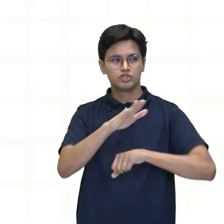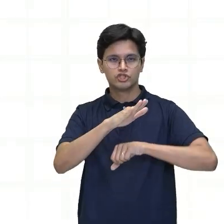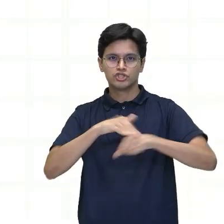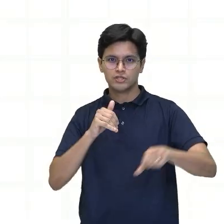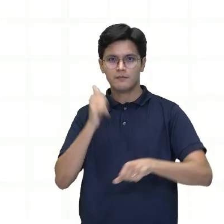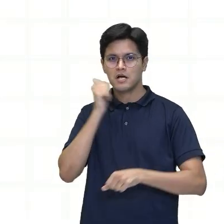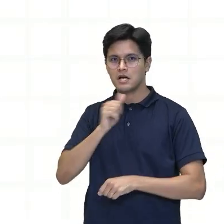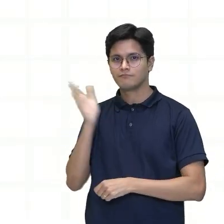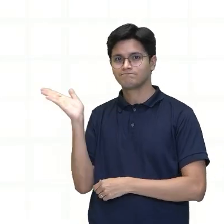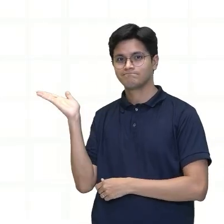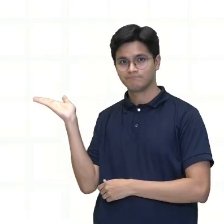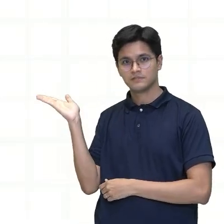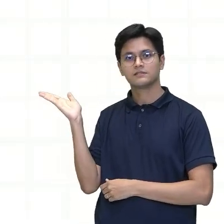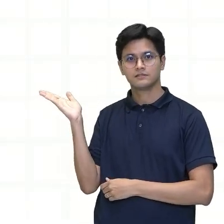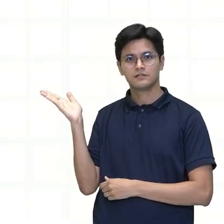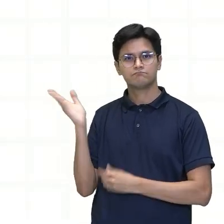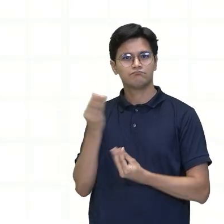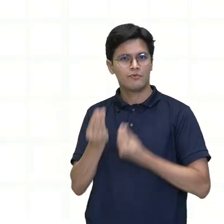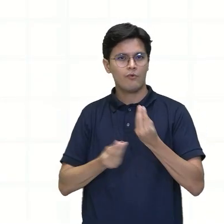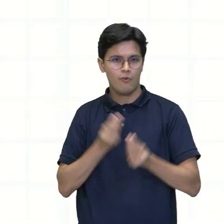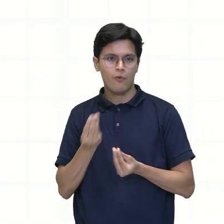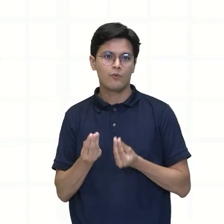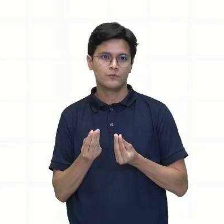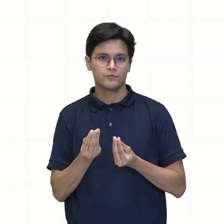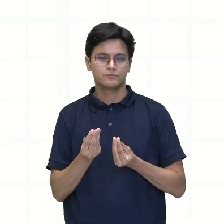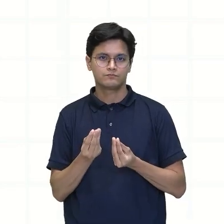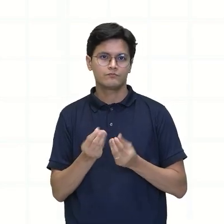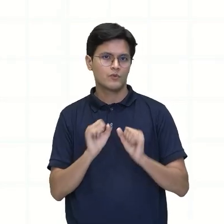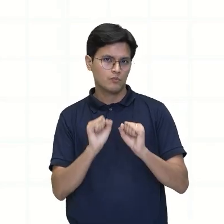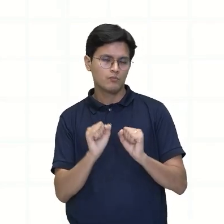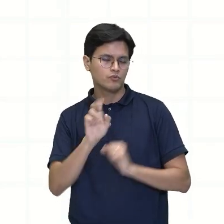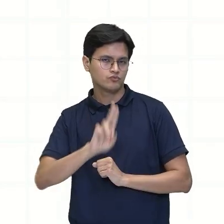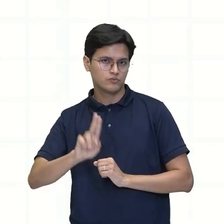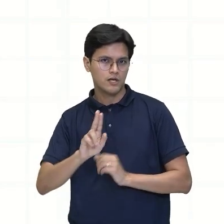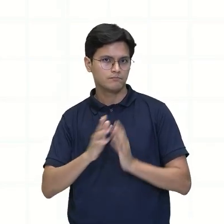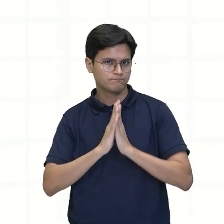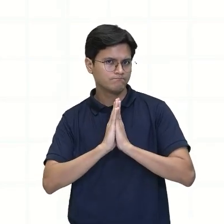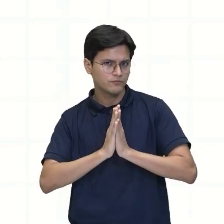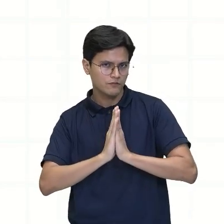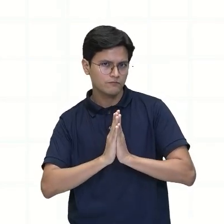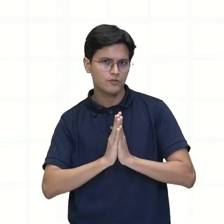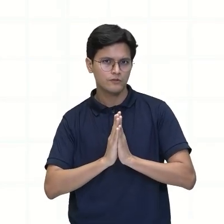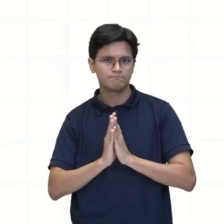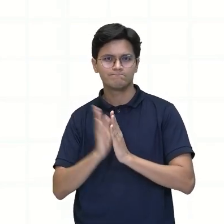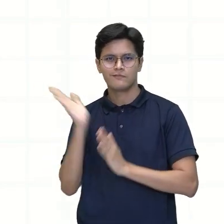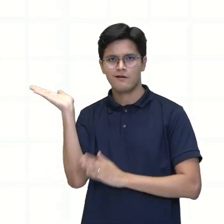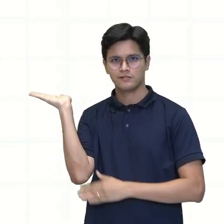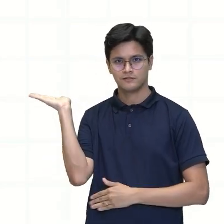here. Waitress, come here. Por favor, né, garçonete.